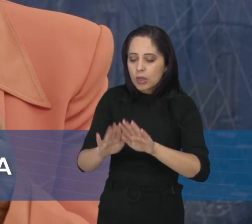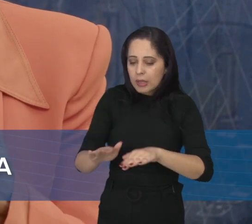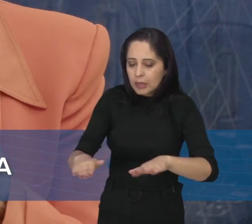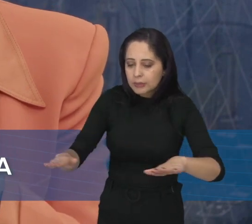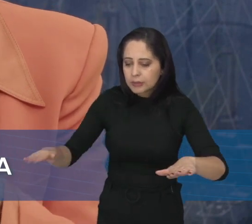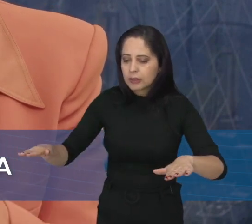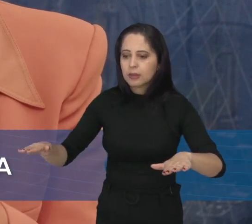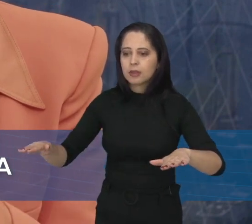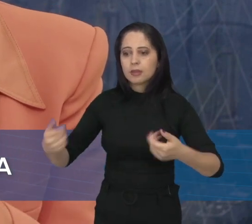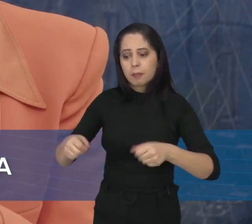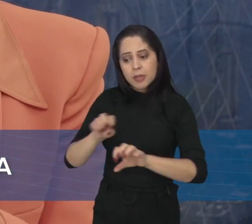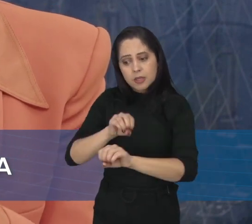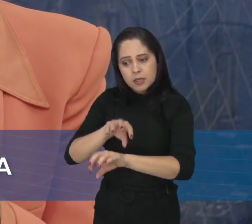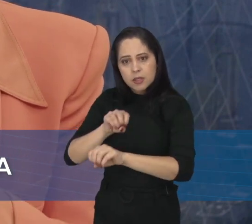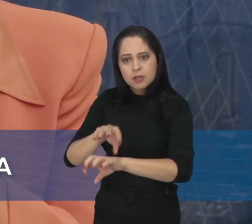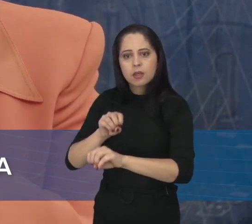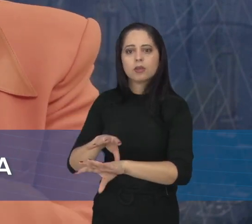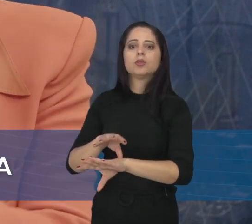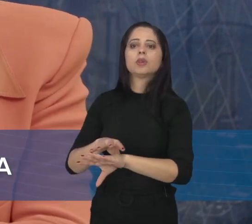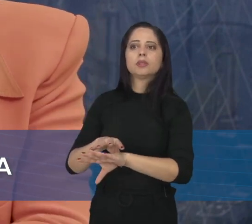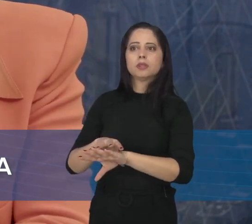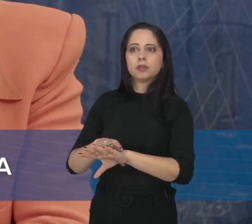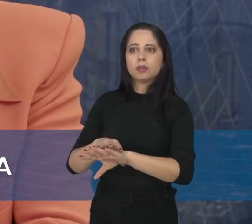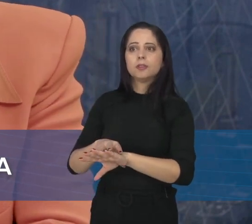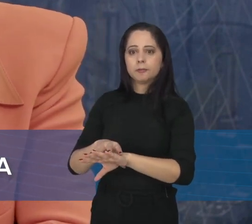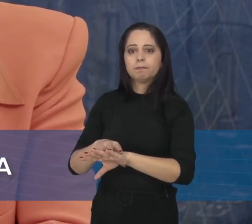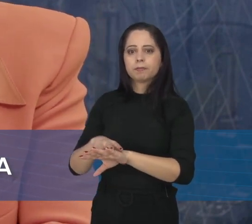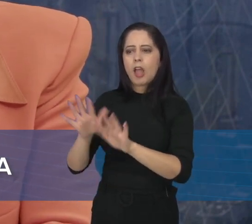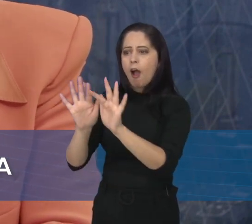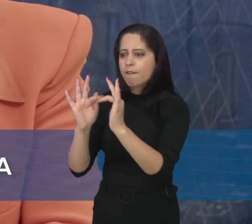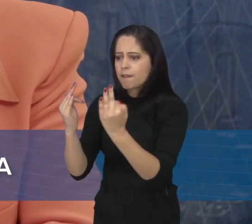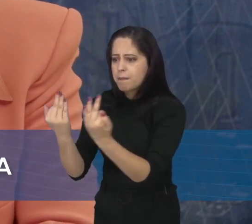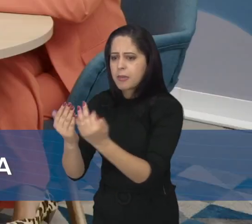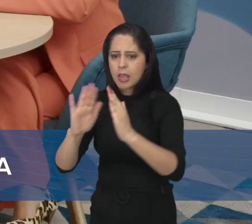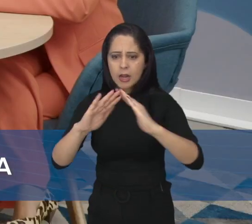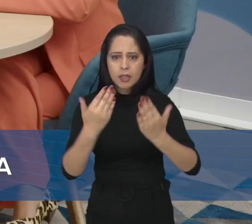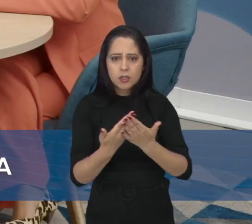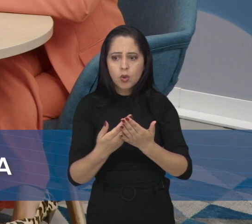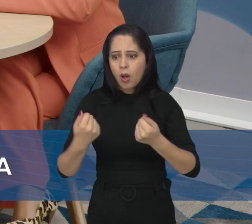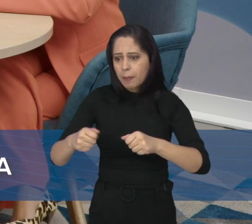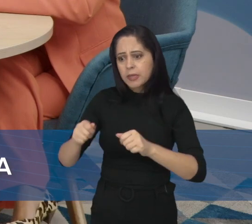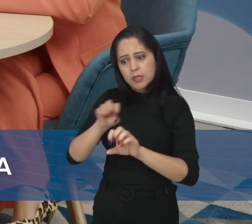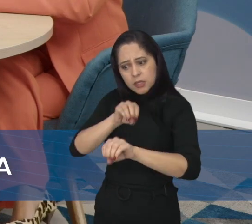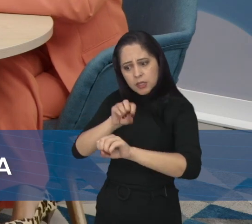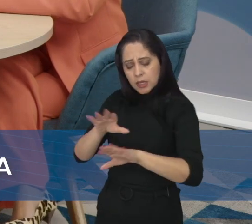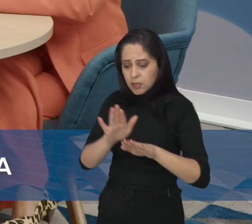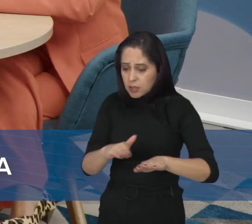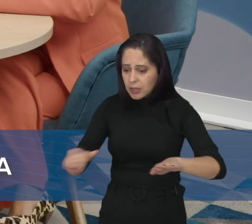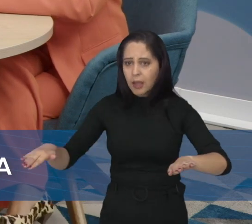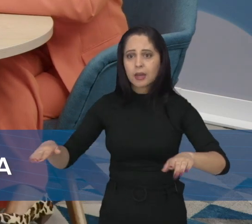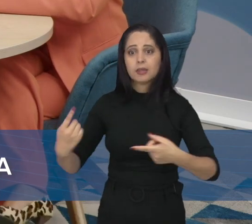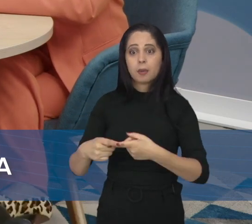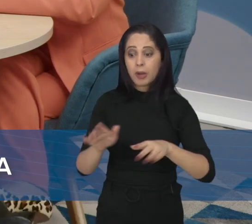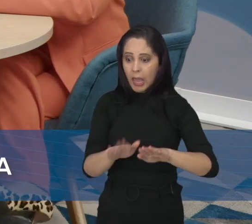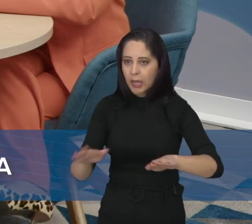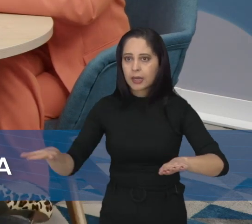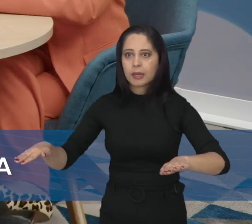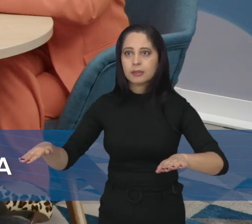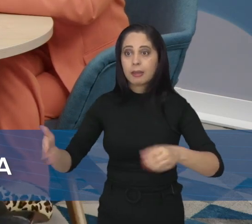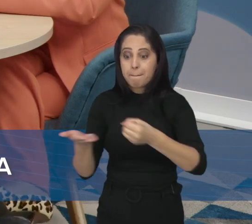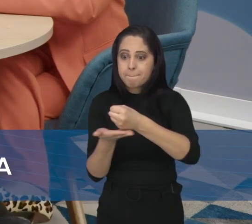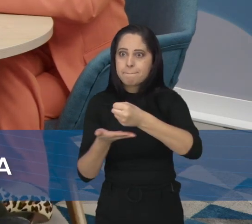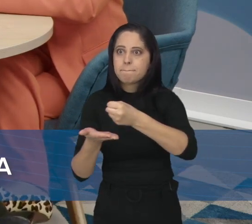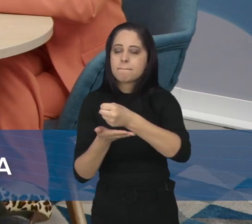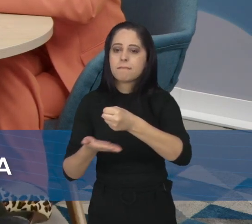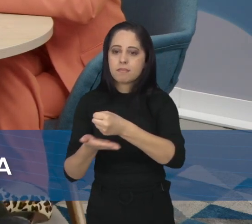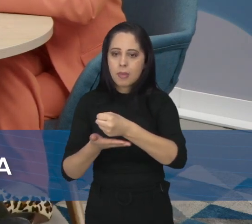no sentido tanto familiar quanto escolar, melhoraria tanto. Mas a base, né? Isso, é o berço, né? E que ele